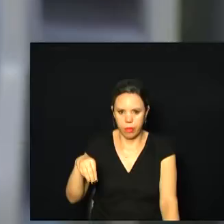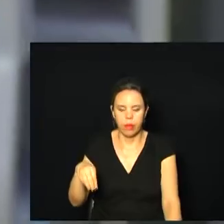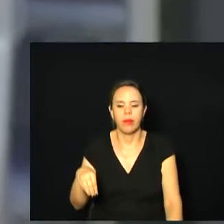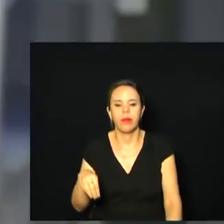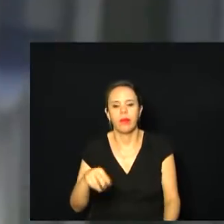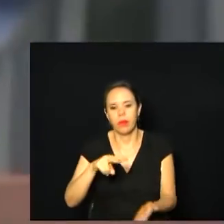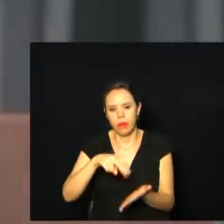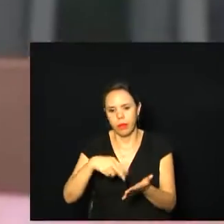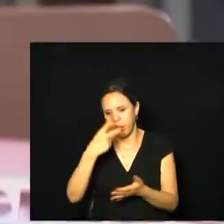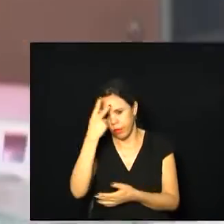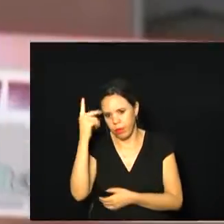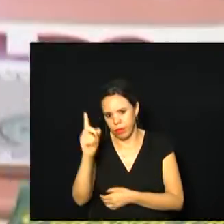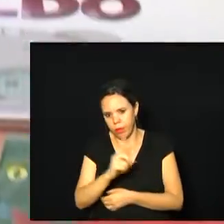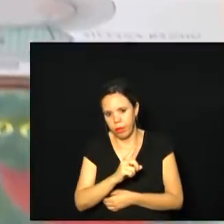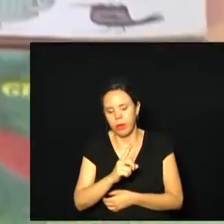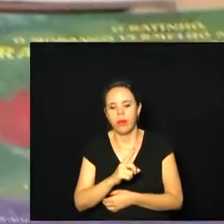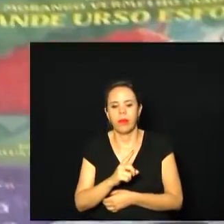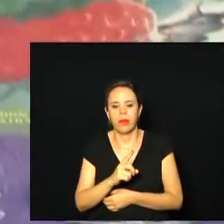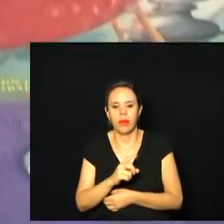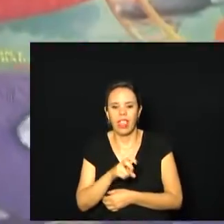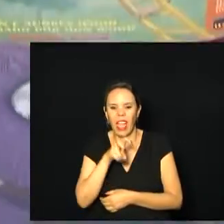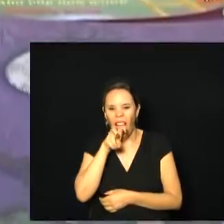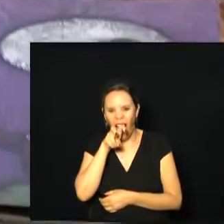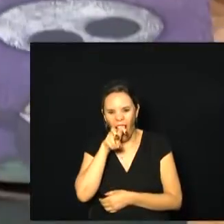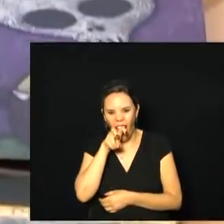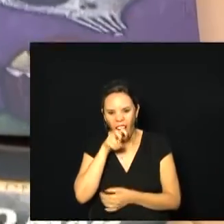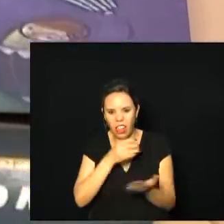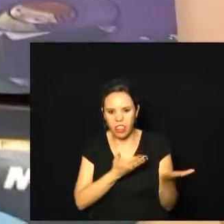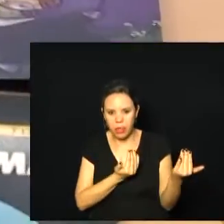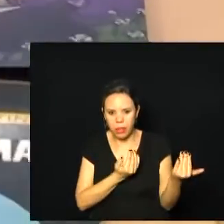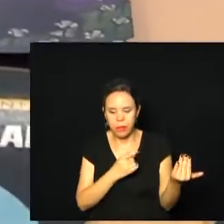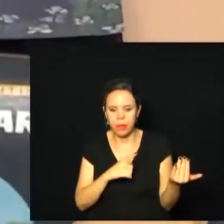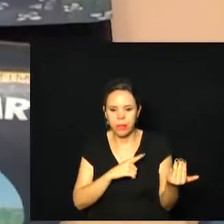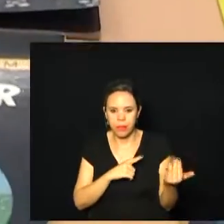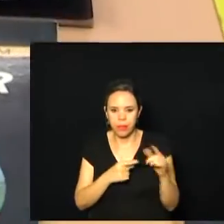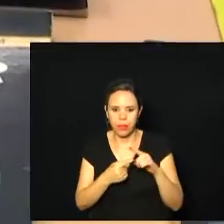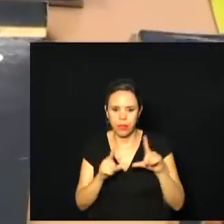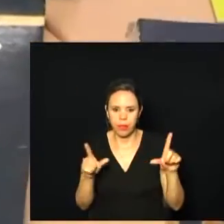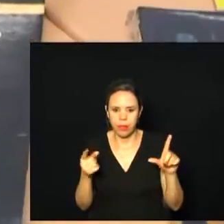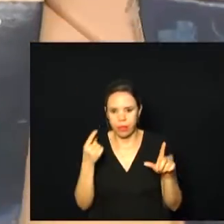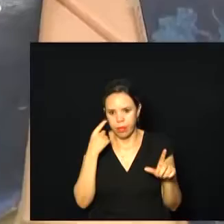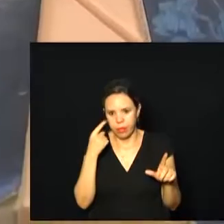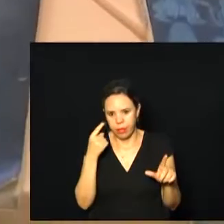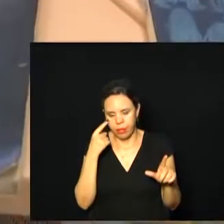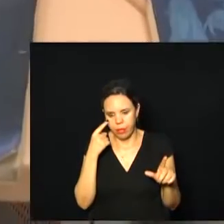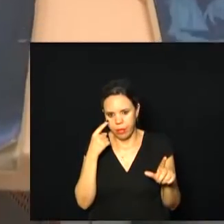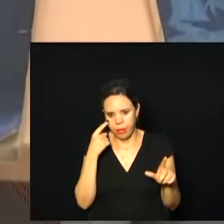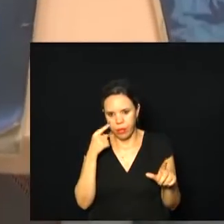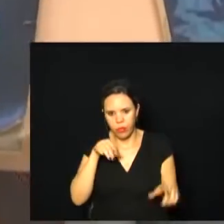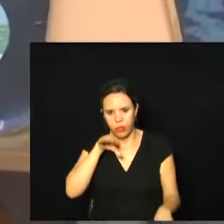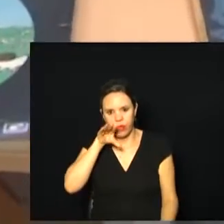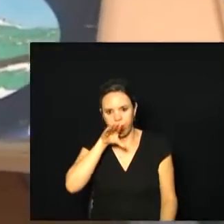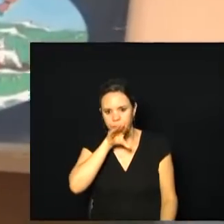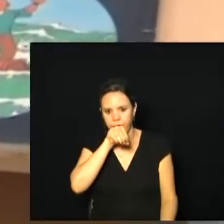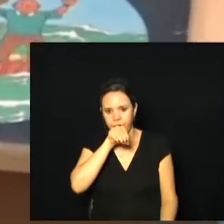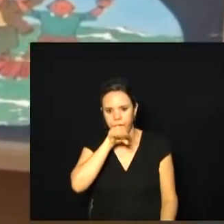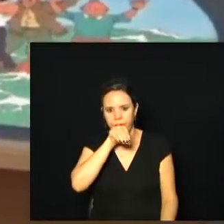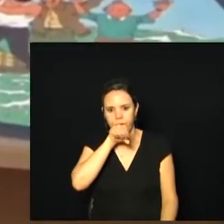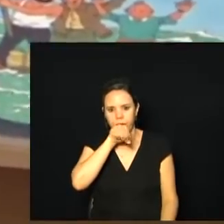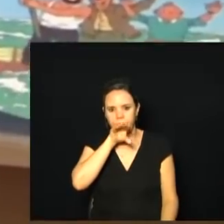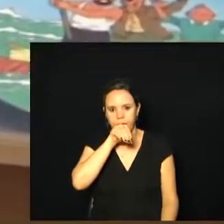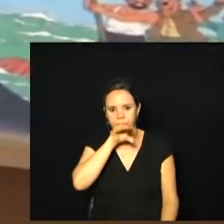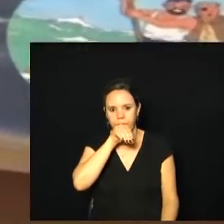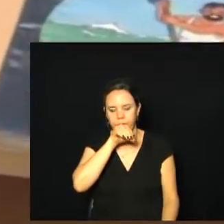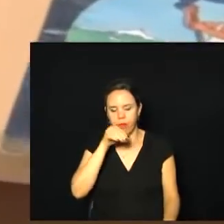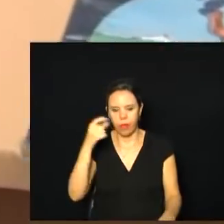né? Temos Turma da Mônica, Mônica Jovem, temos também Pode colocar ali para mim, por favor. Tio Patinhas, né? Os gibis